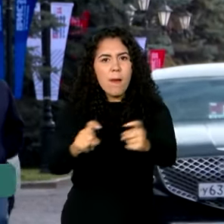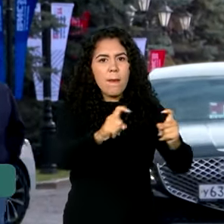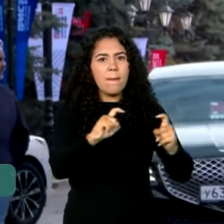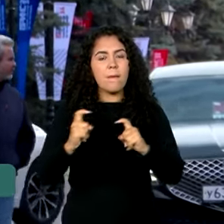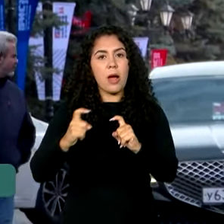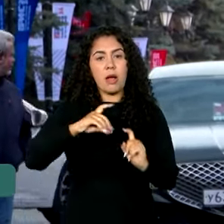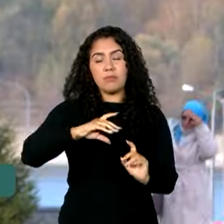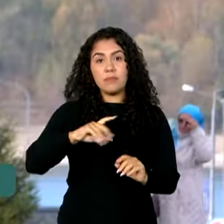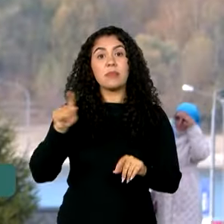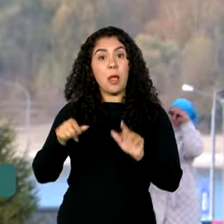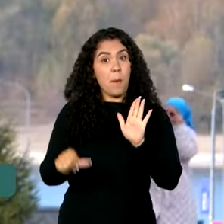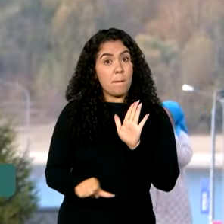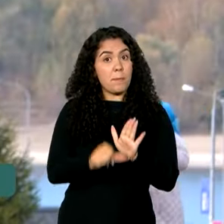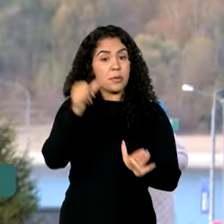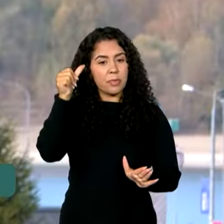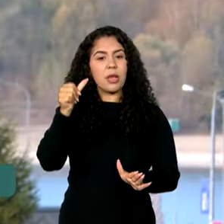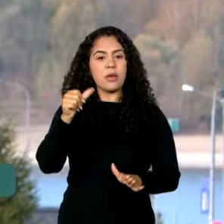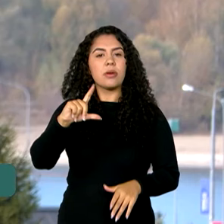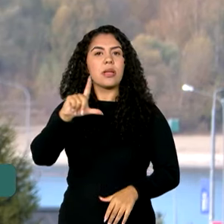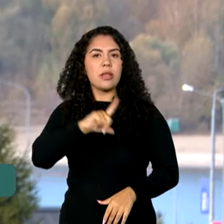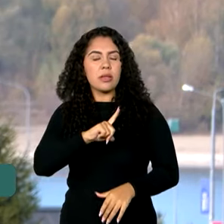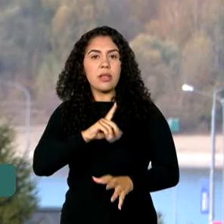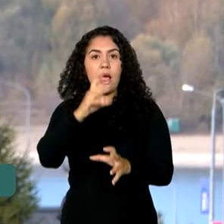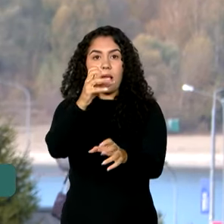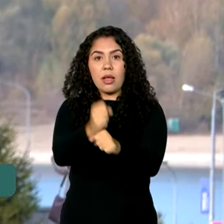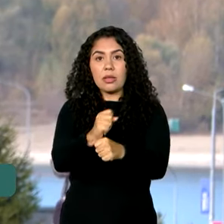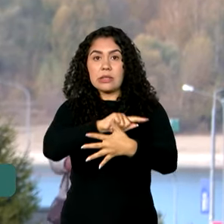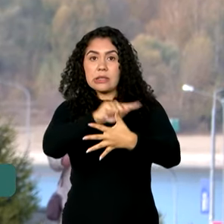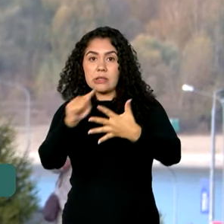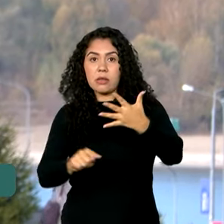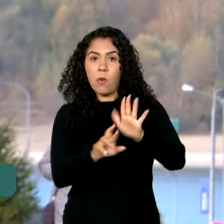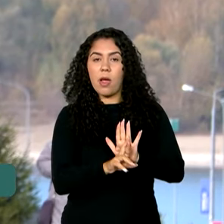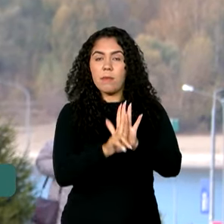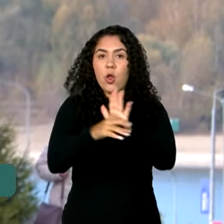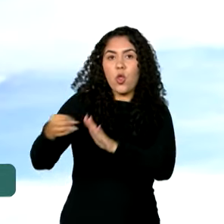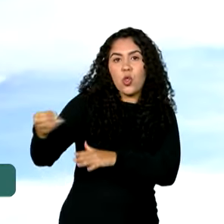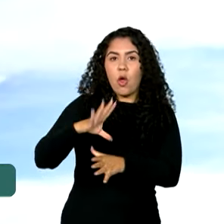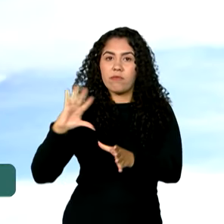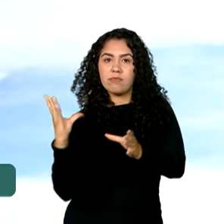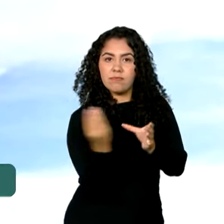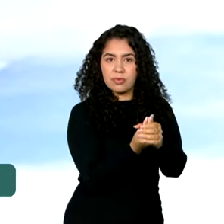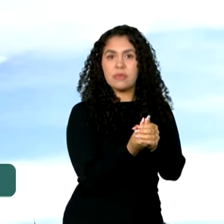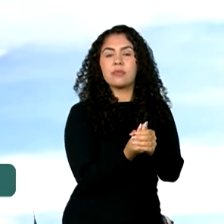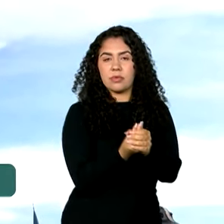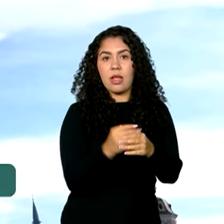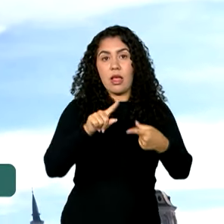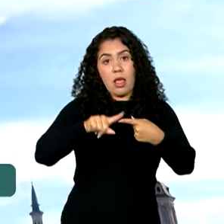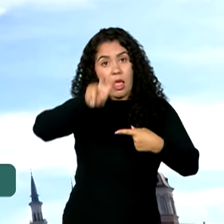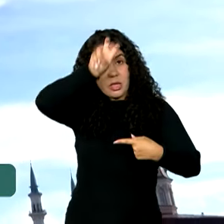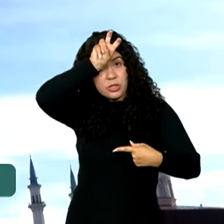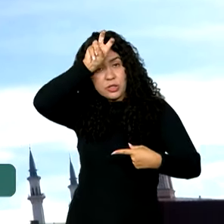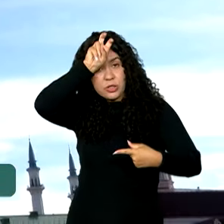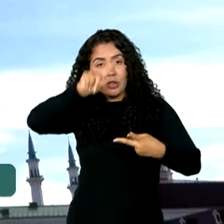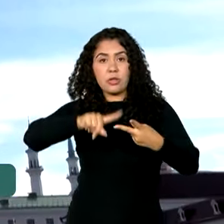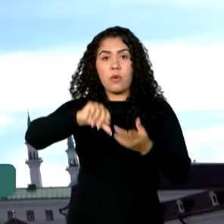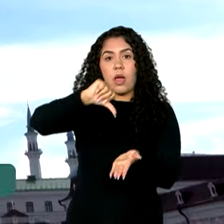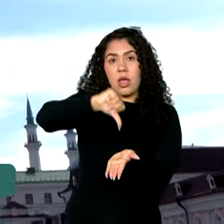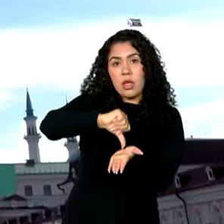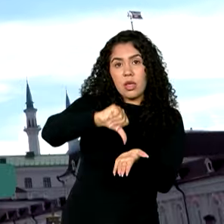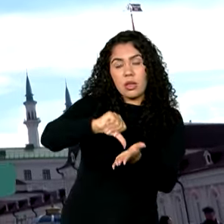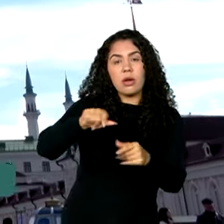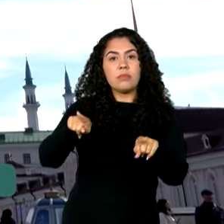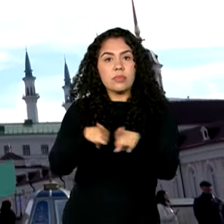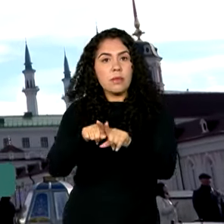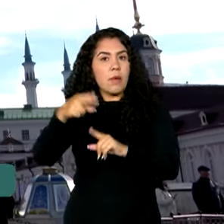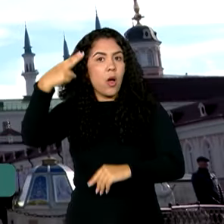o primeiro encontro com a participação dos 5 novos membros que ingressaram este ano: Egito, Irã, Emirados